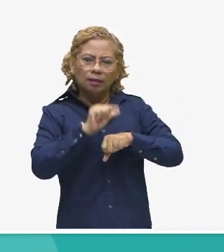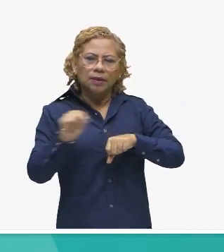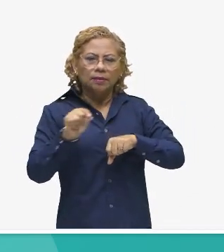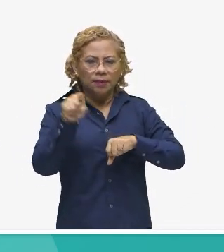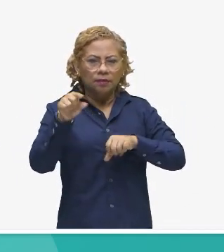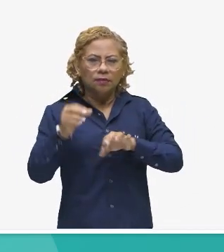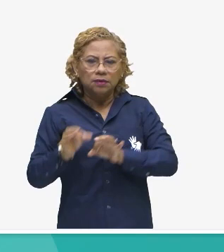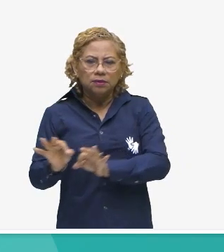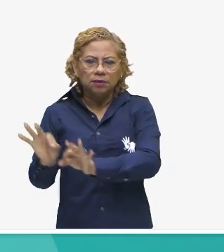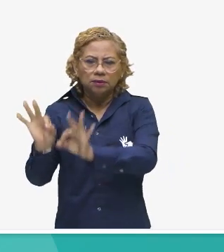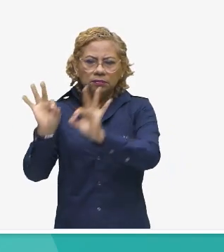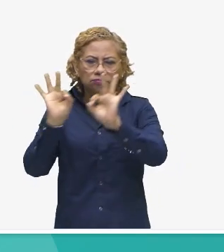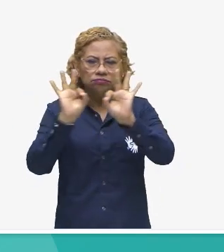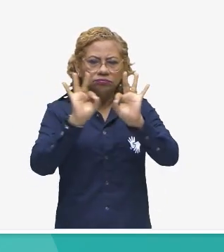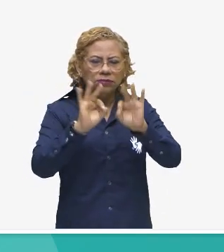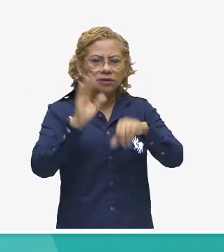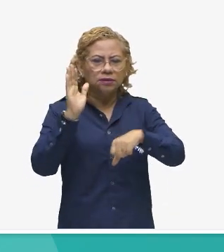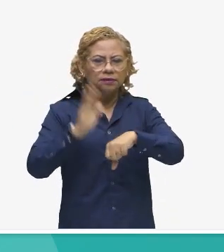observar melhor.